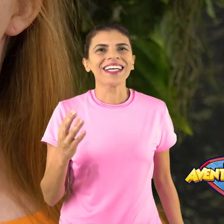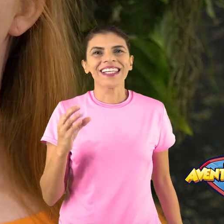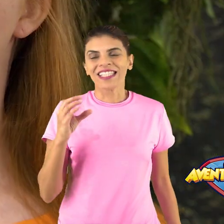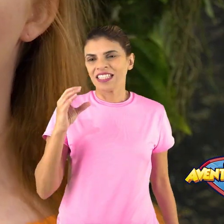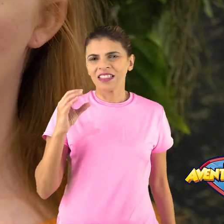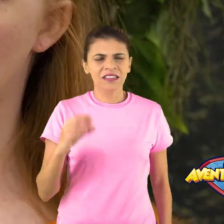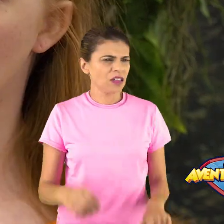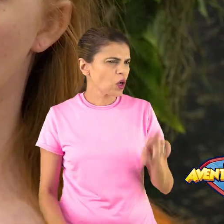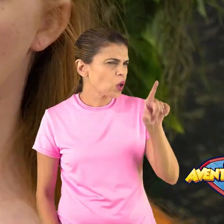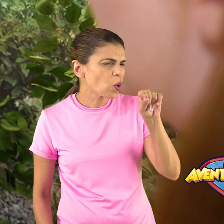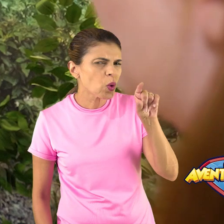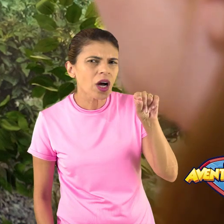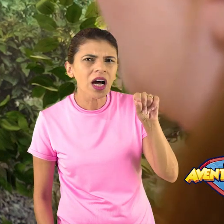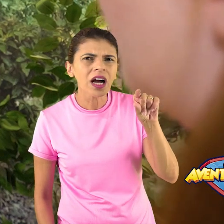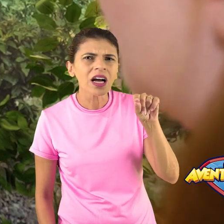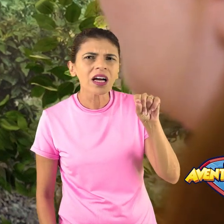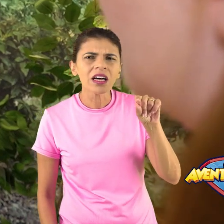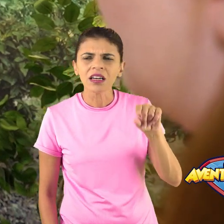O quê?